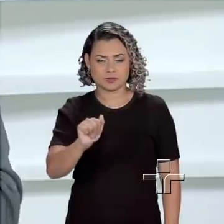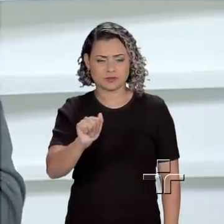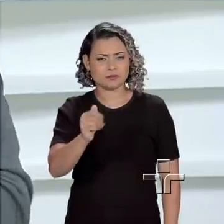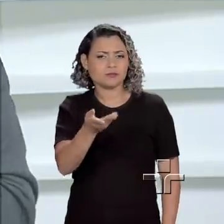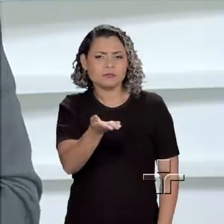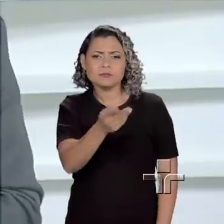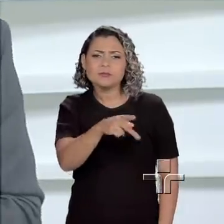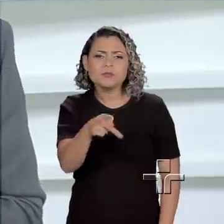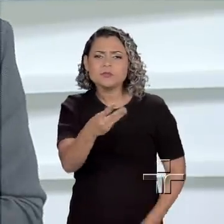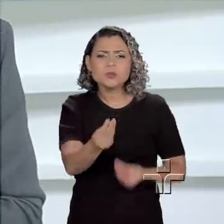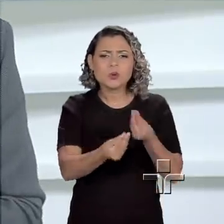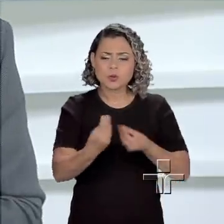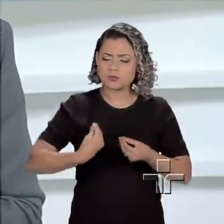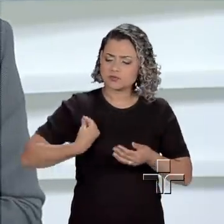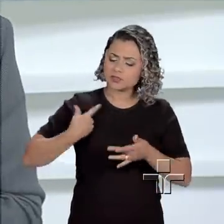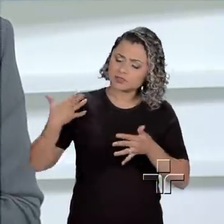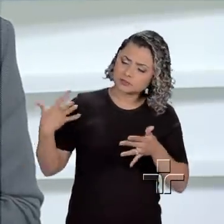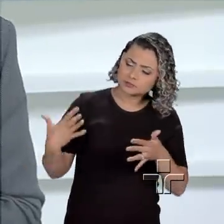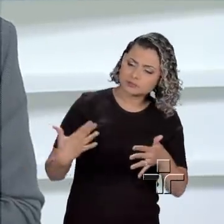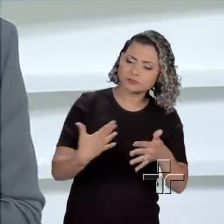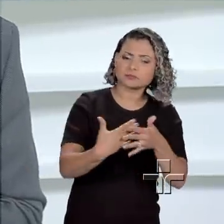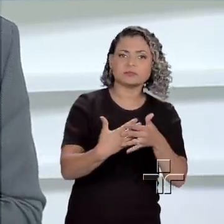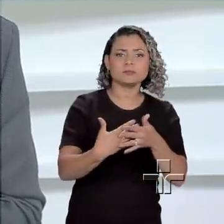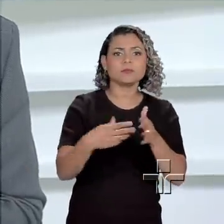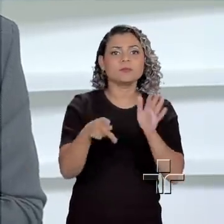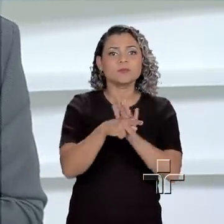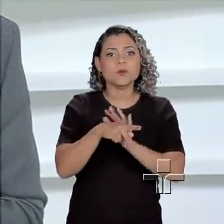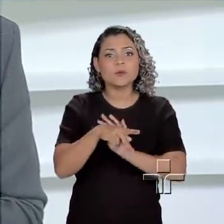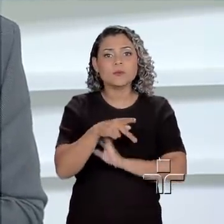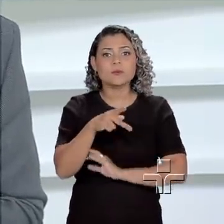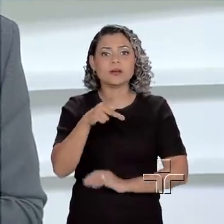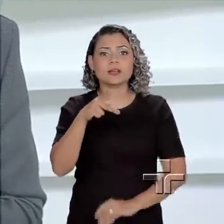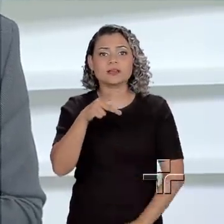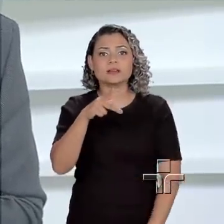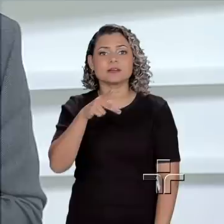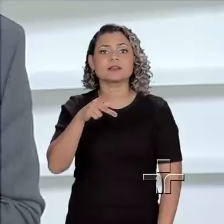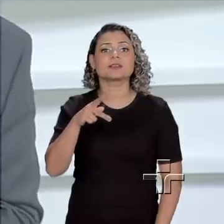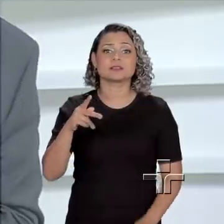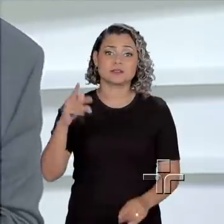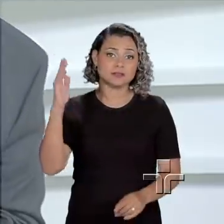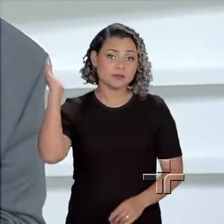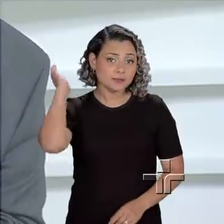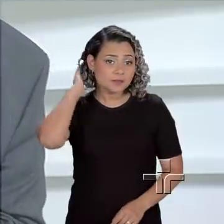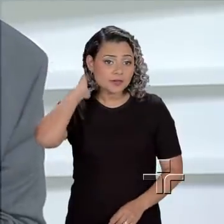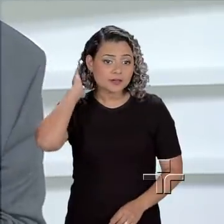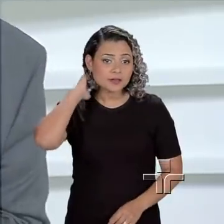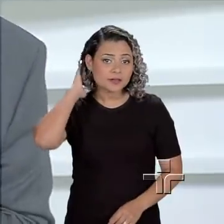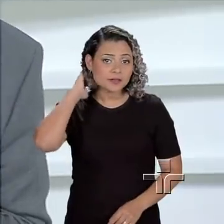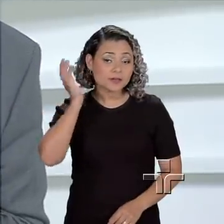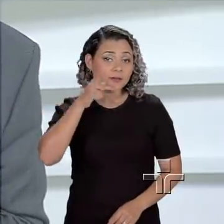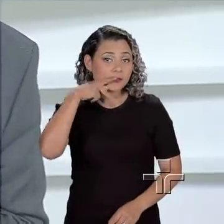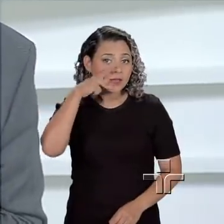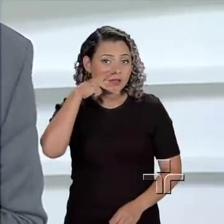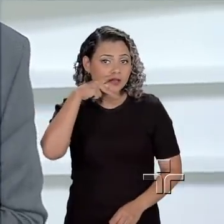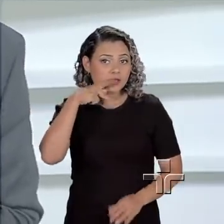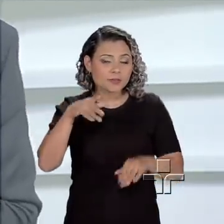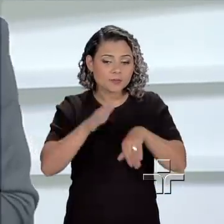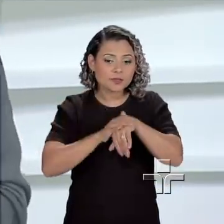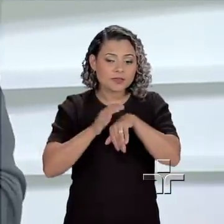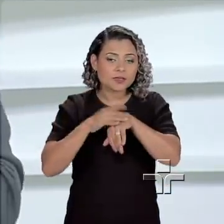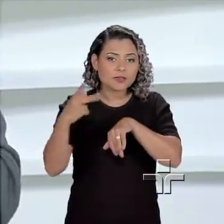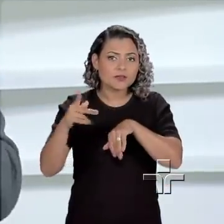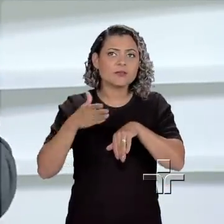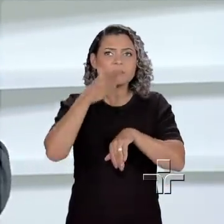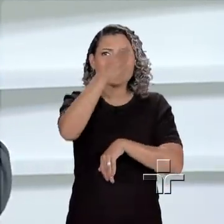essa trajetória do senhor da Paraíba, Taperoá, agora chegou a Harvard, a